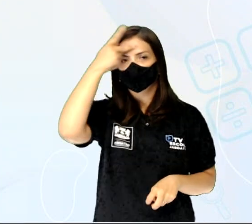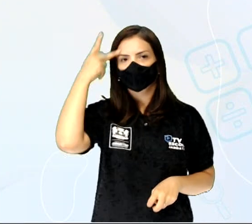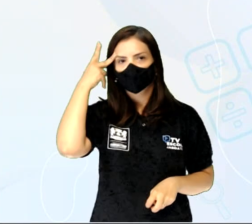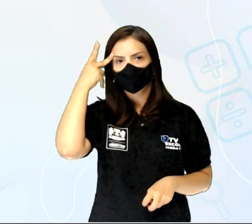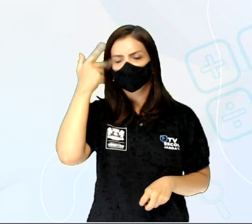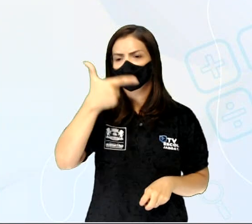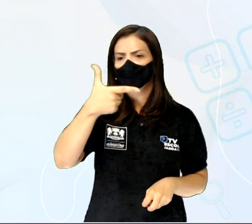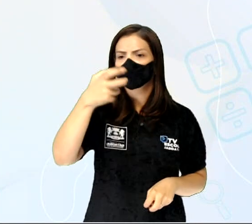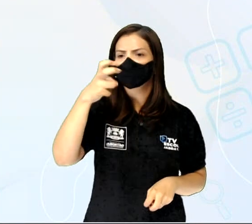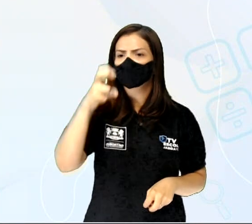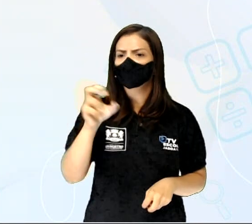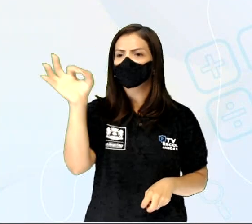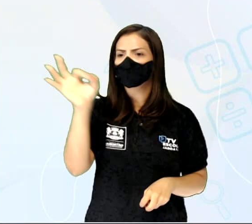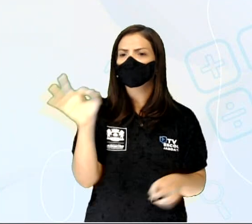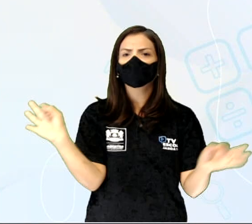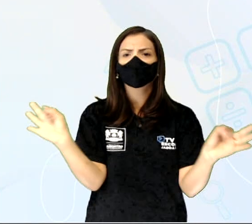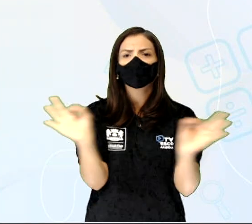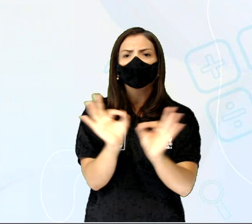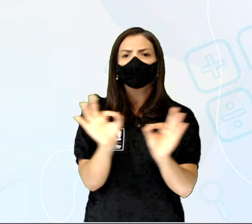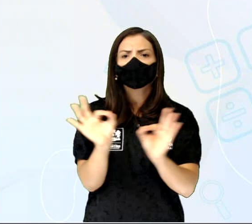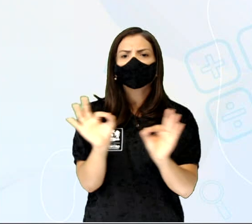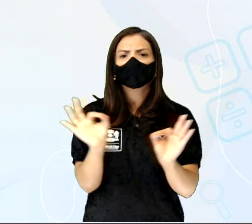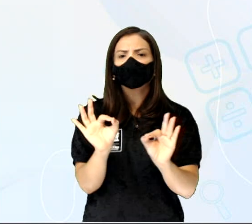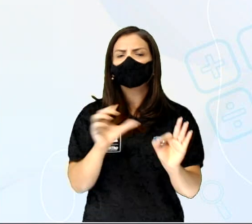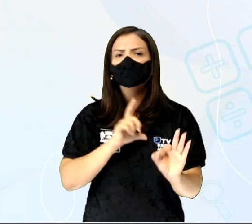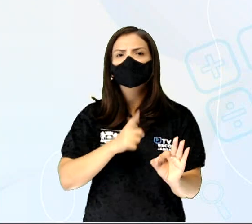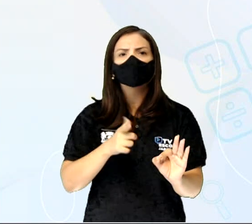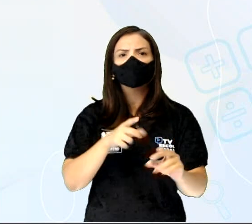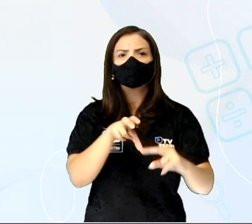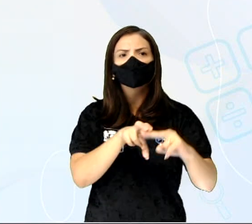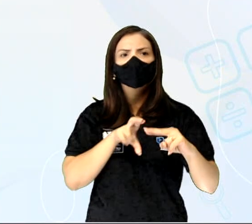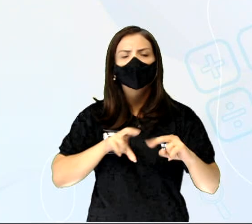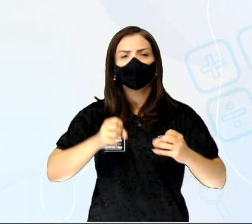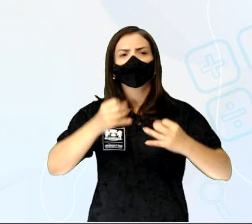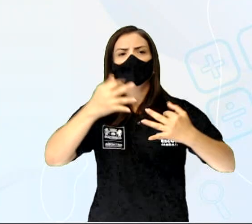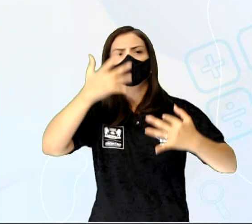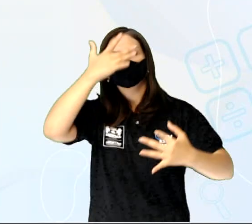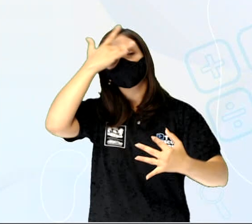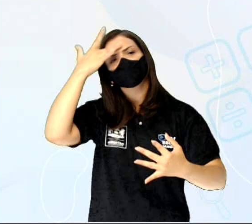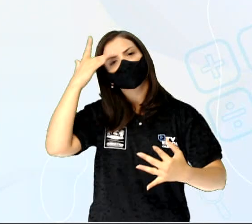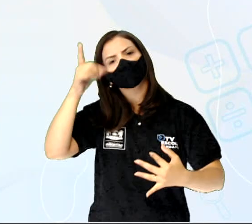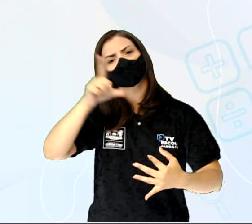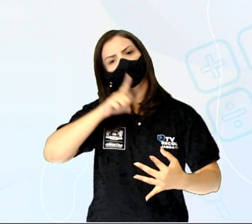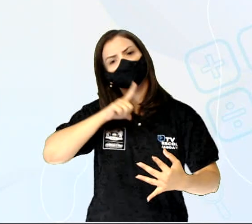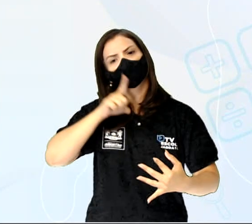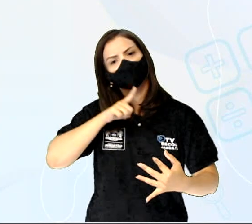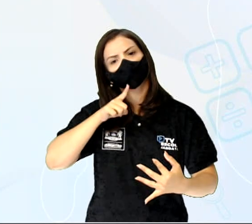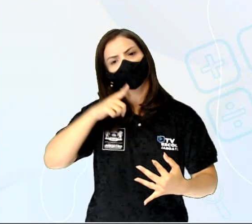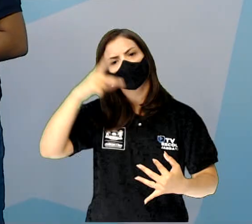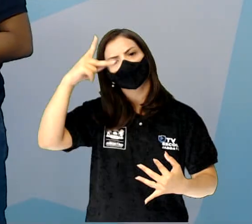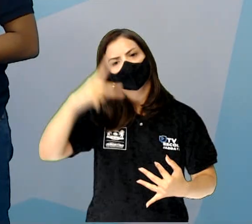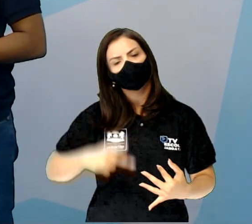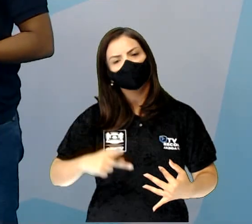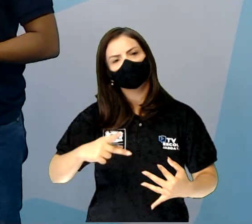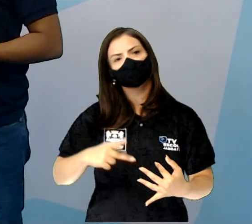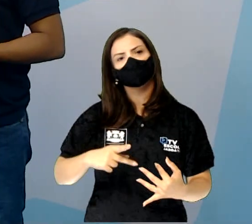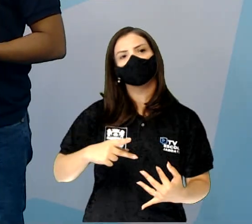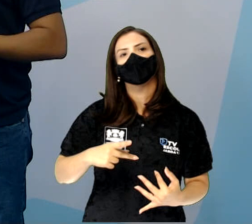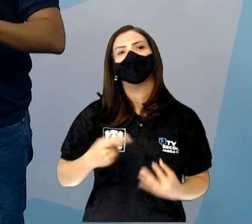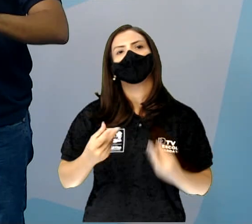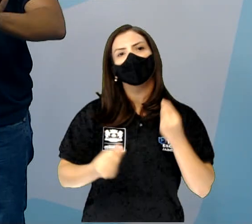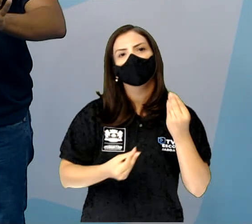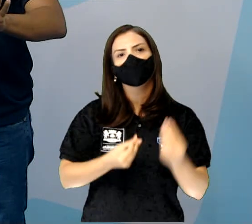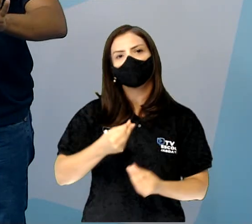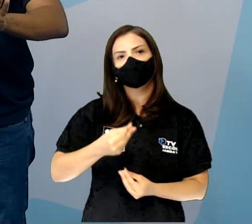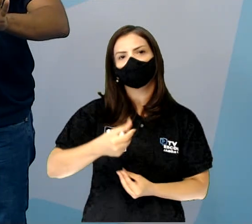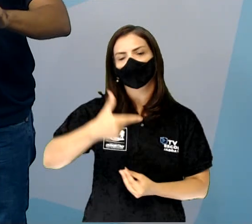determinado evento. Quantas pessoas estavam presentes nesse auditório? Então, você calcula, ó, 25% de 160. Não